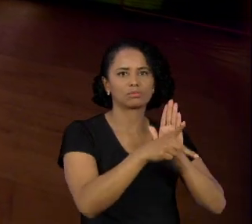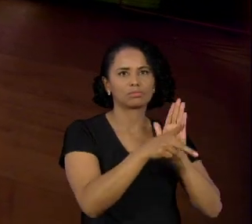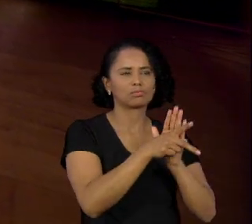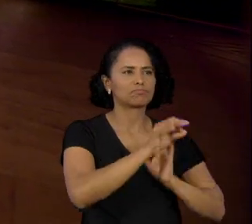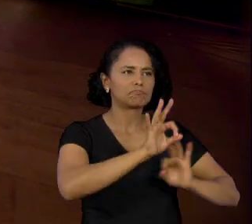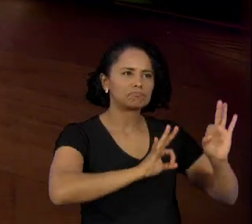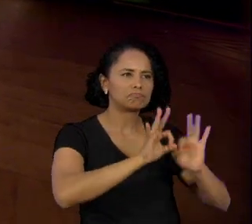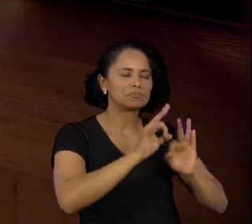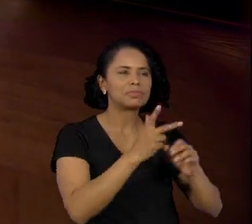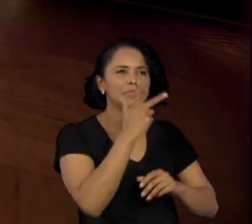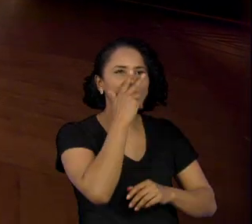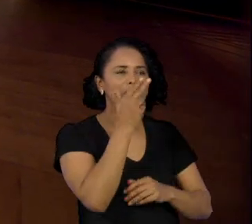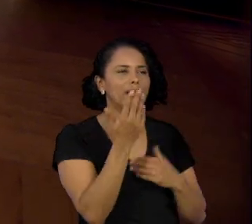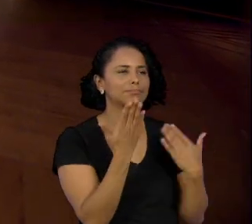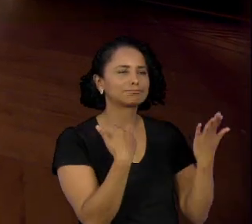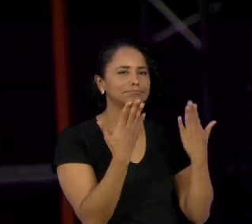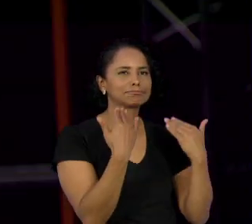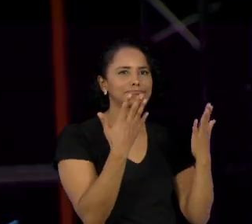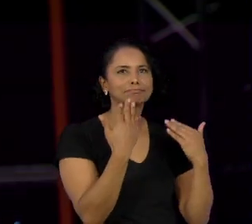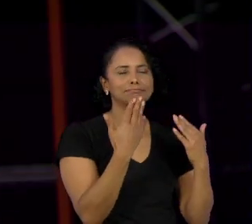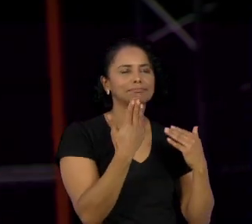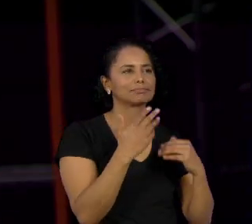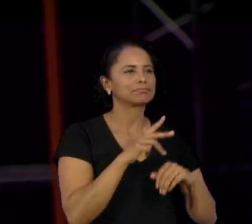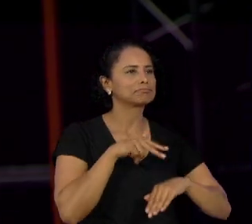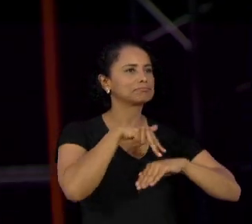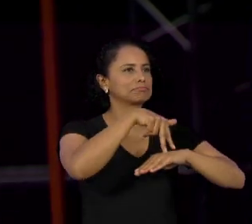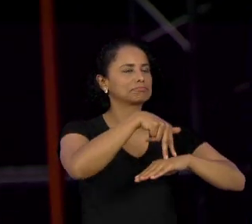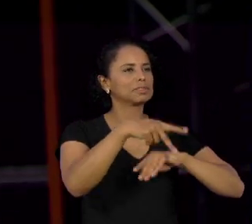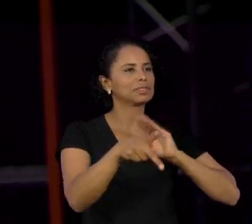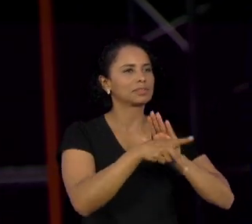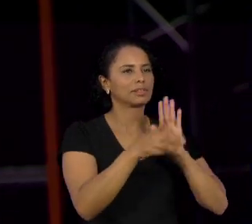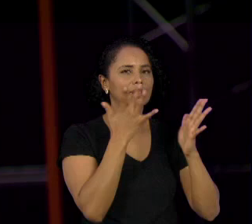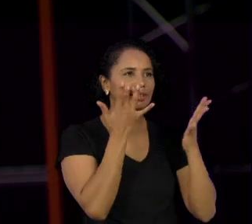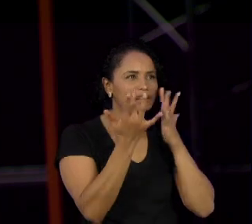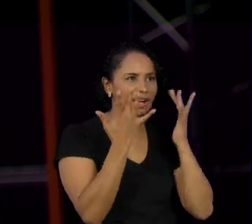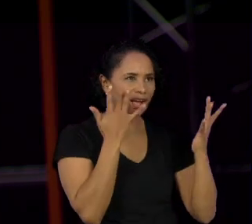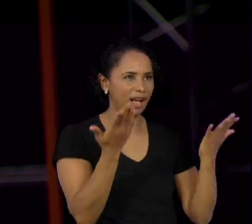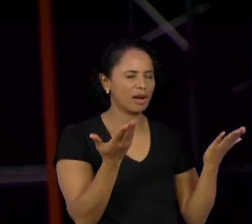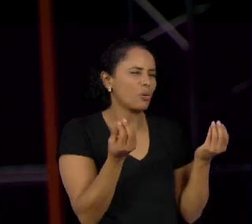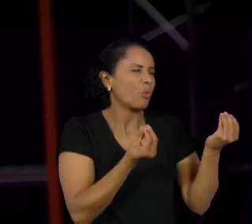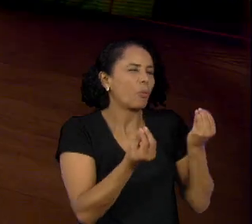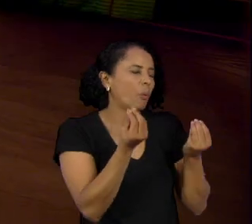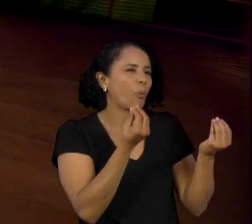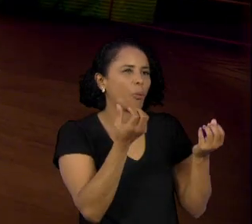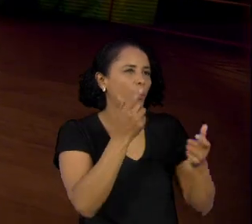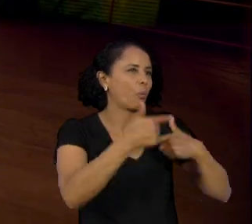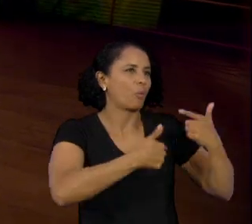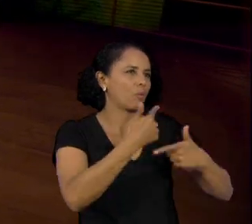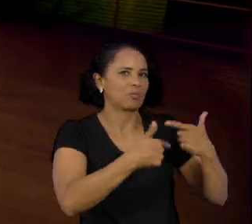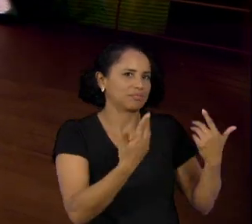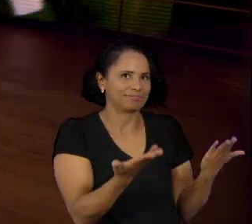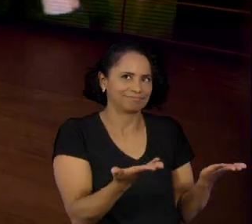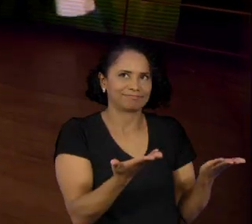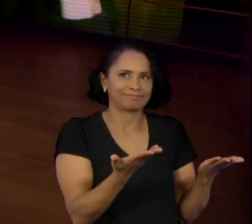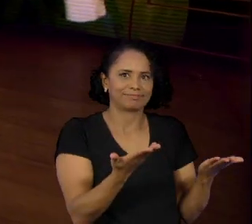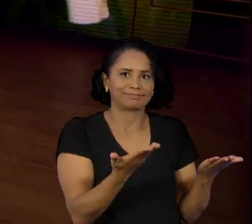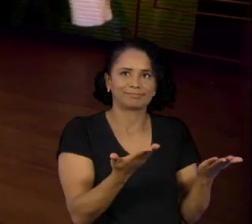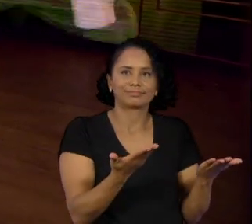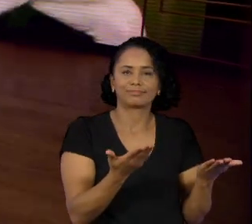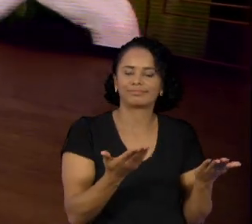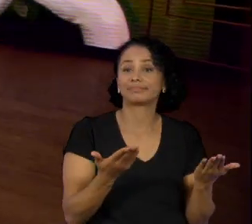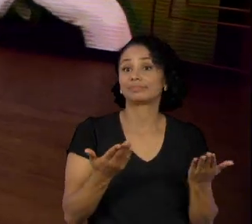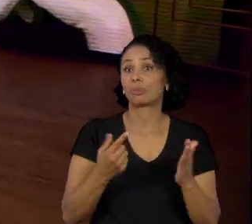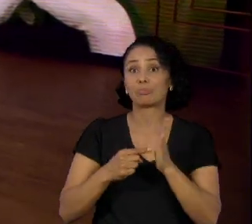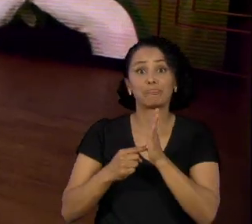um cenário só, um teatro. Como é que foi isso? Como é que foi esse trabalho? Foi meu